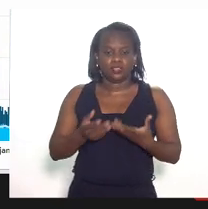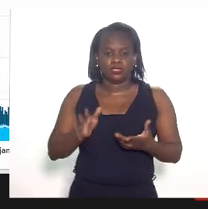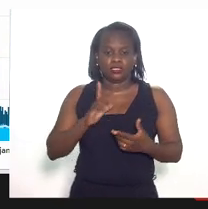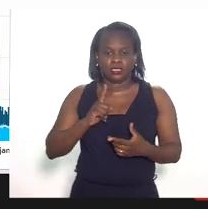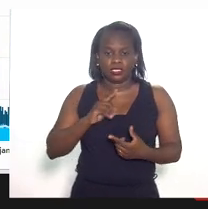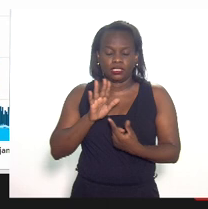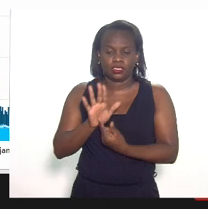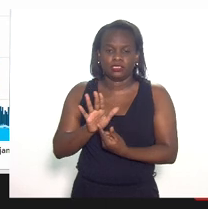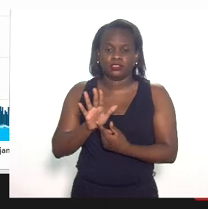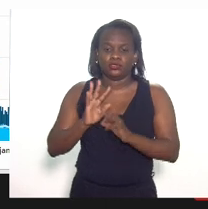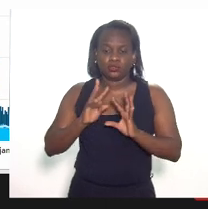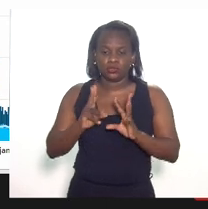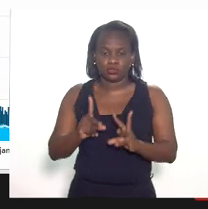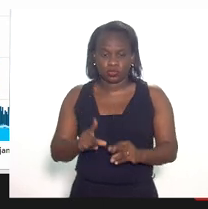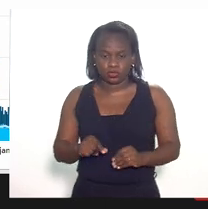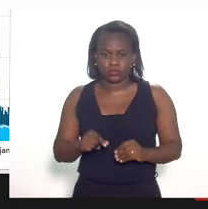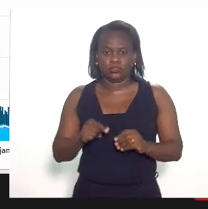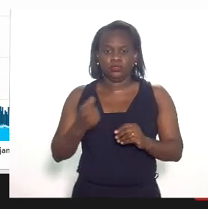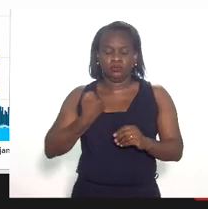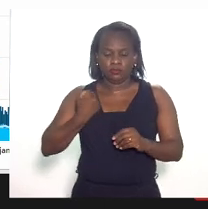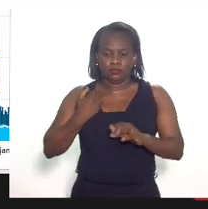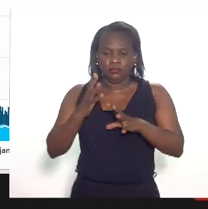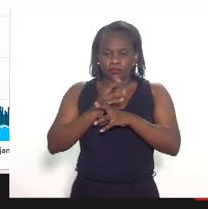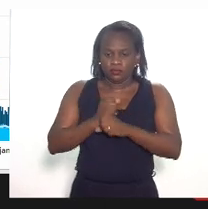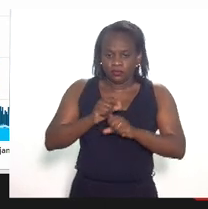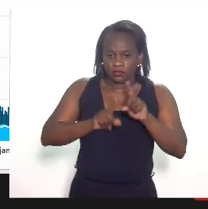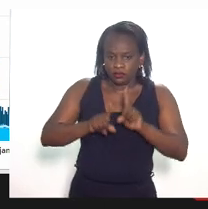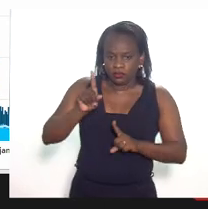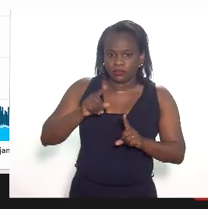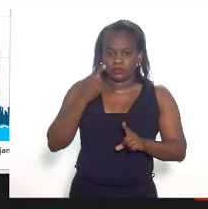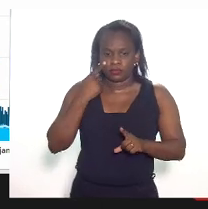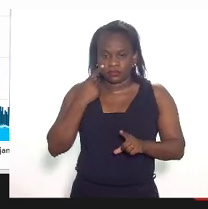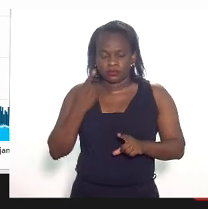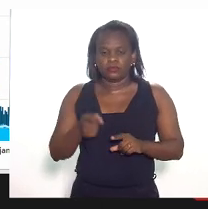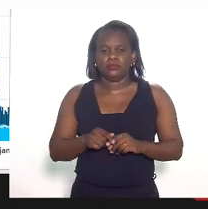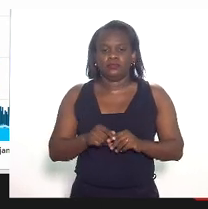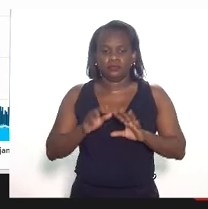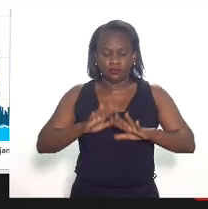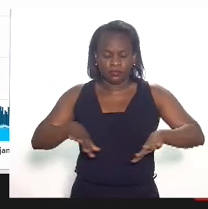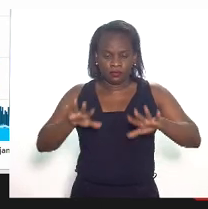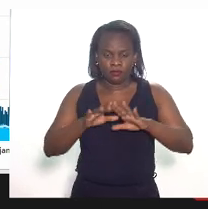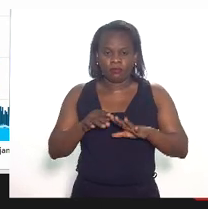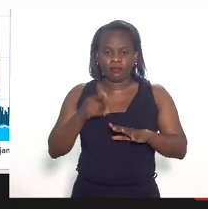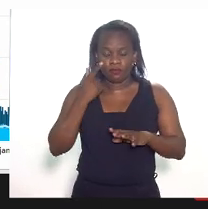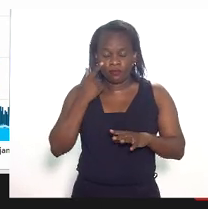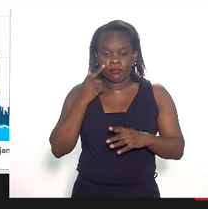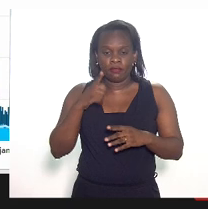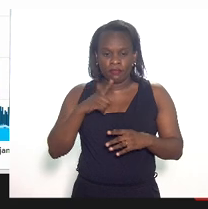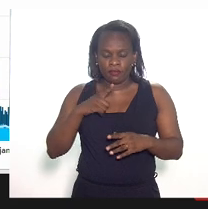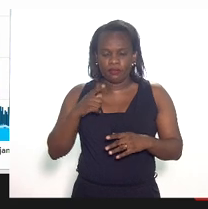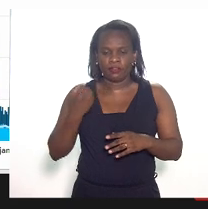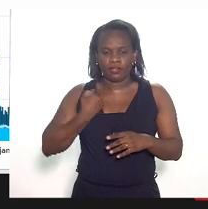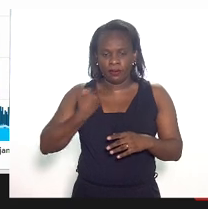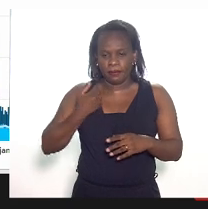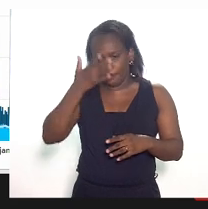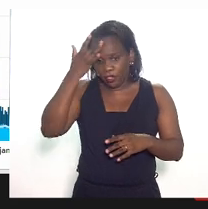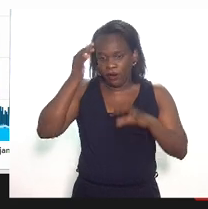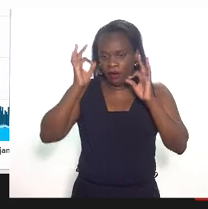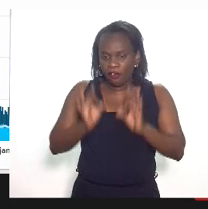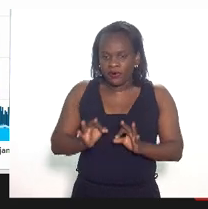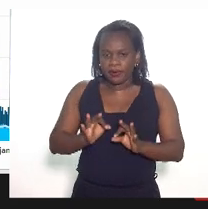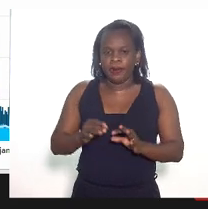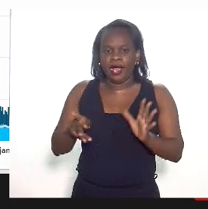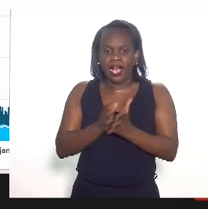todos os nossos dados em tempo real, de maneira pública. A gente apresenta a taxa de confirmados,